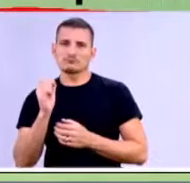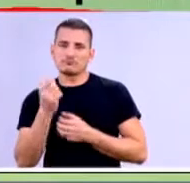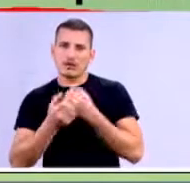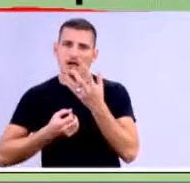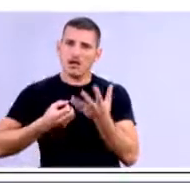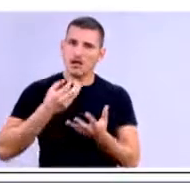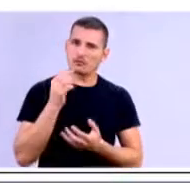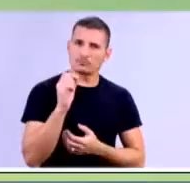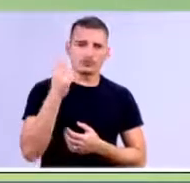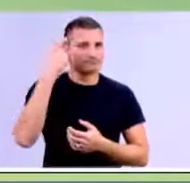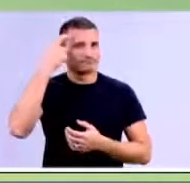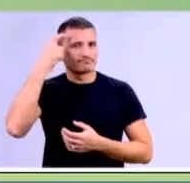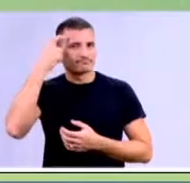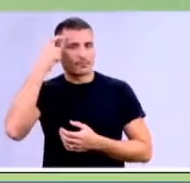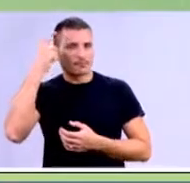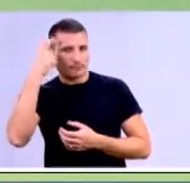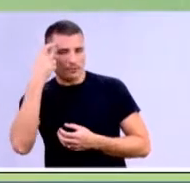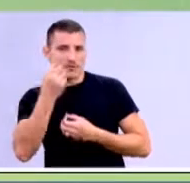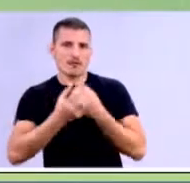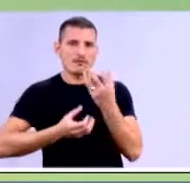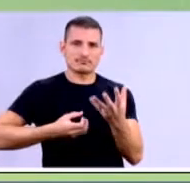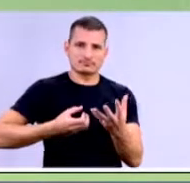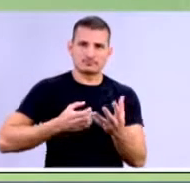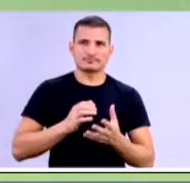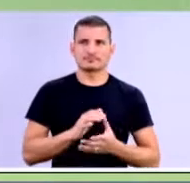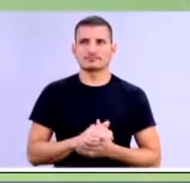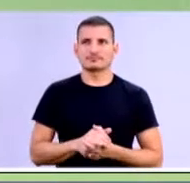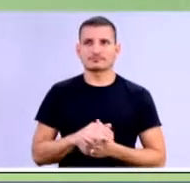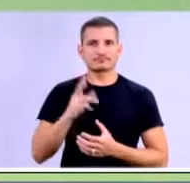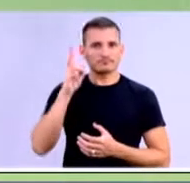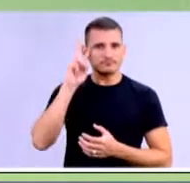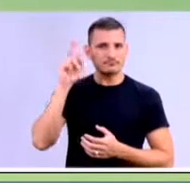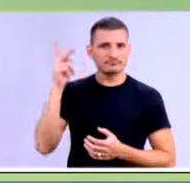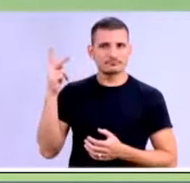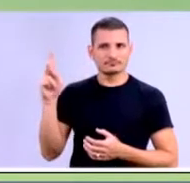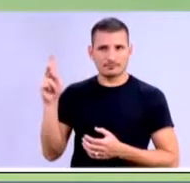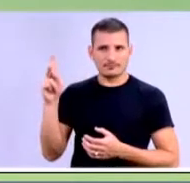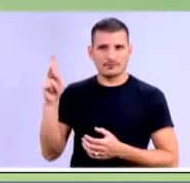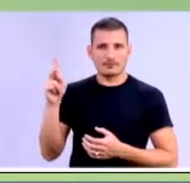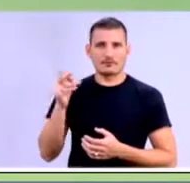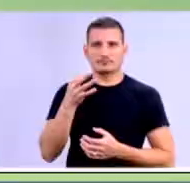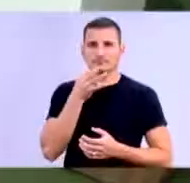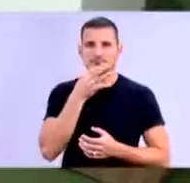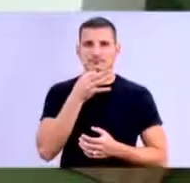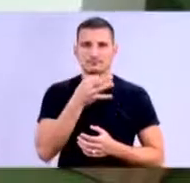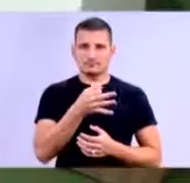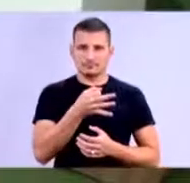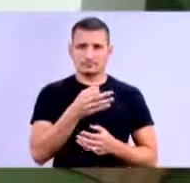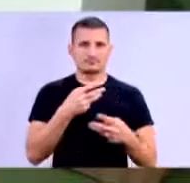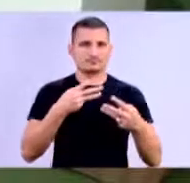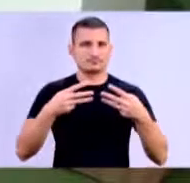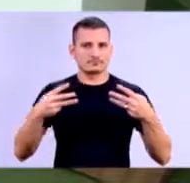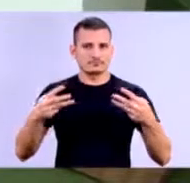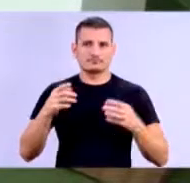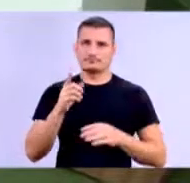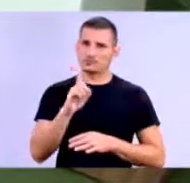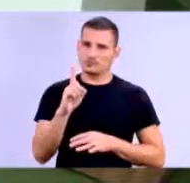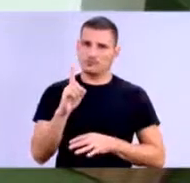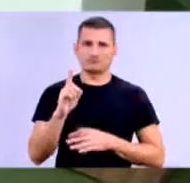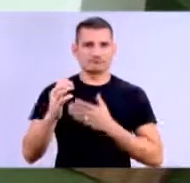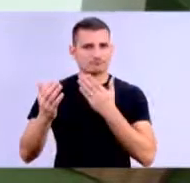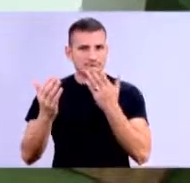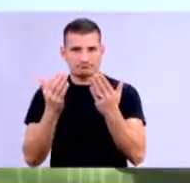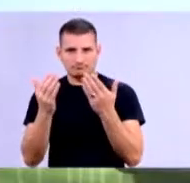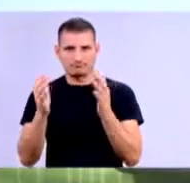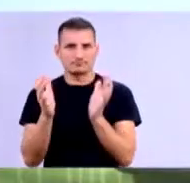cabeça. Professora, eu lembrei bem do seu comentário nessa parte que as redes sociais não é uma terapia em